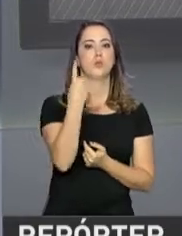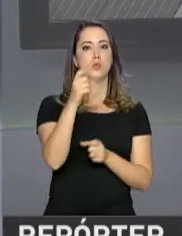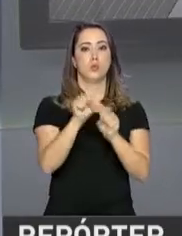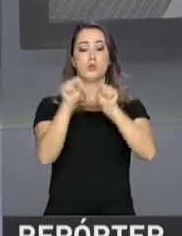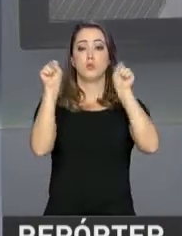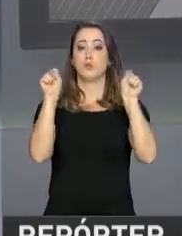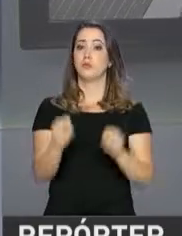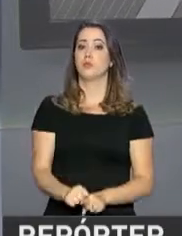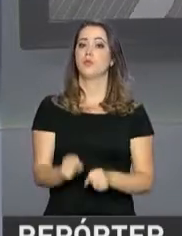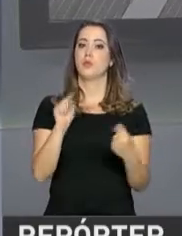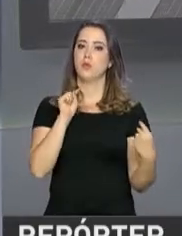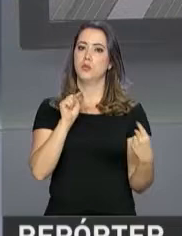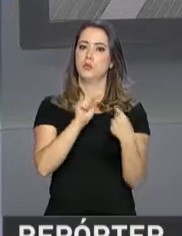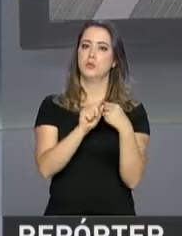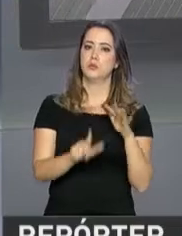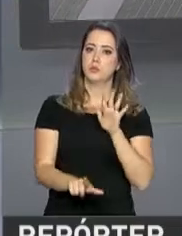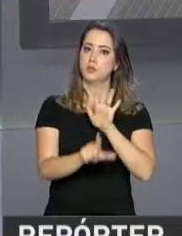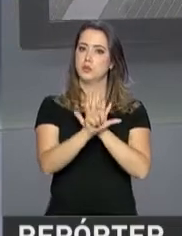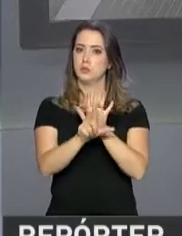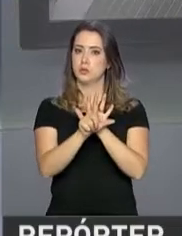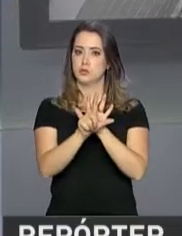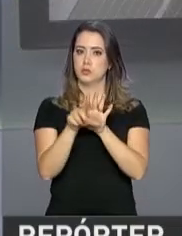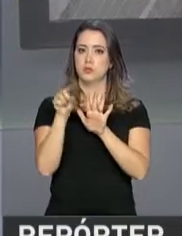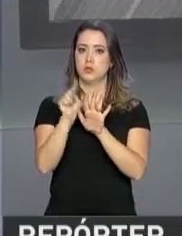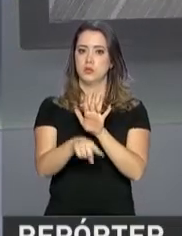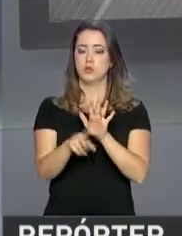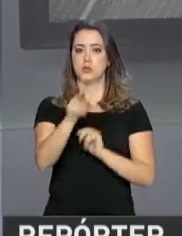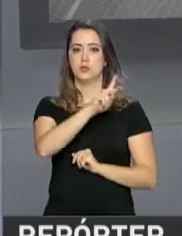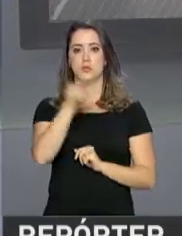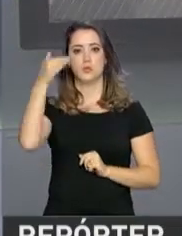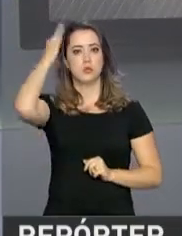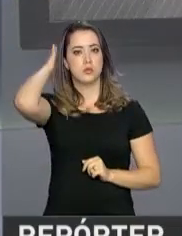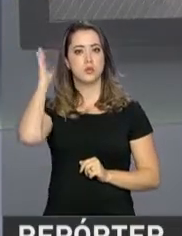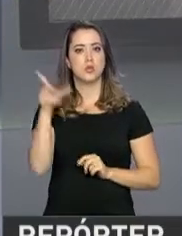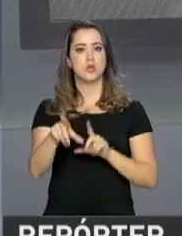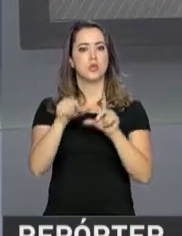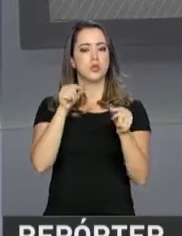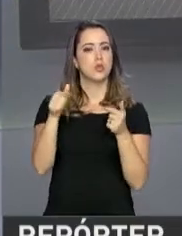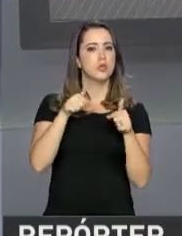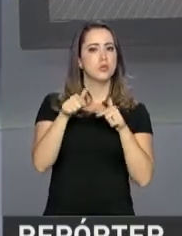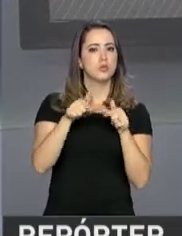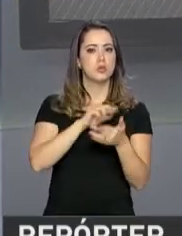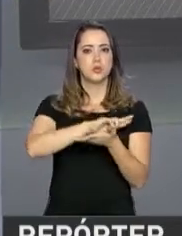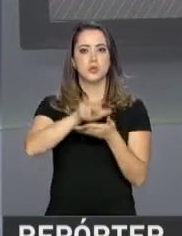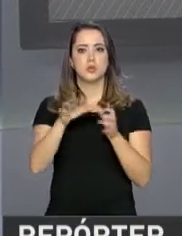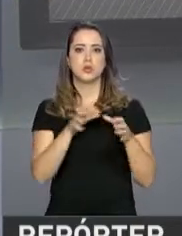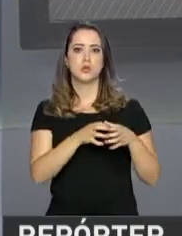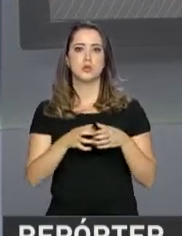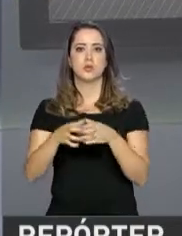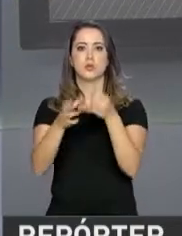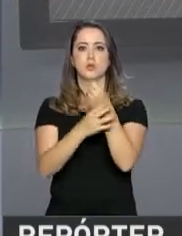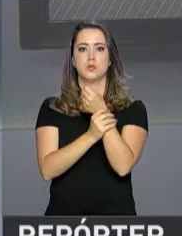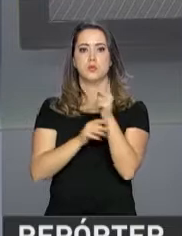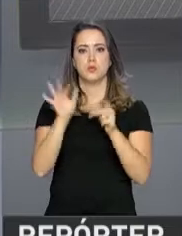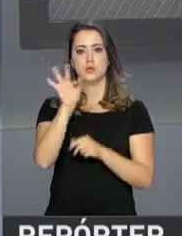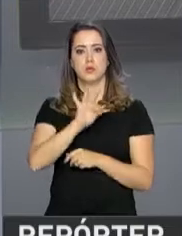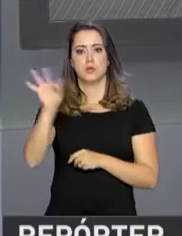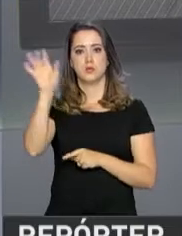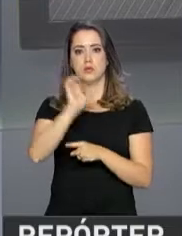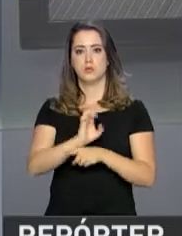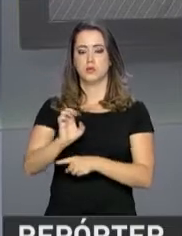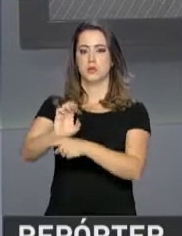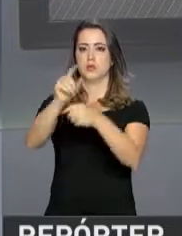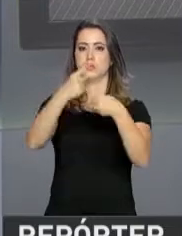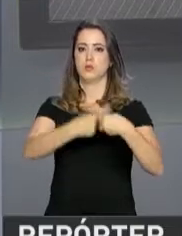meta de uma lei sancionada pelo presidente michel temer que define a atuação conjunta de diferentes órgãos de segurança federais